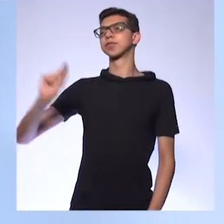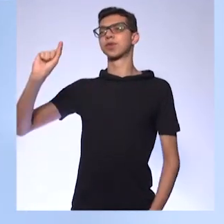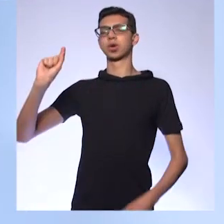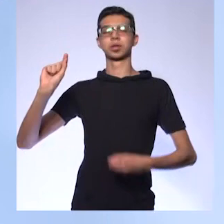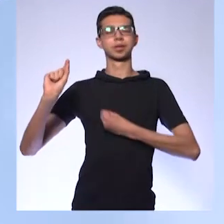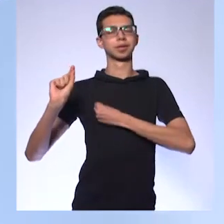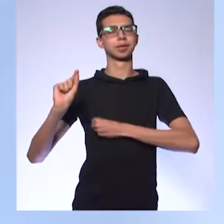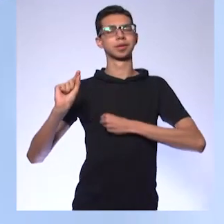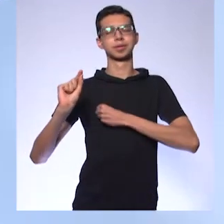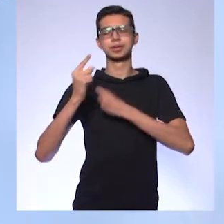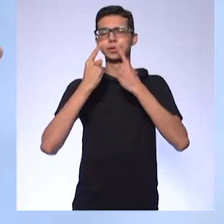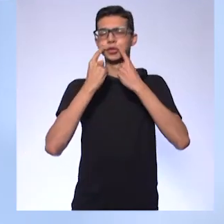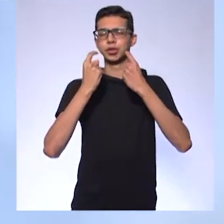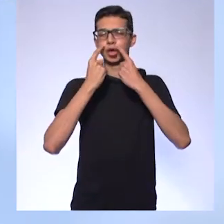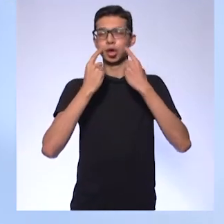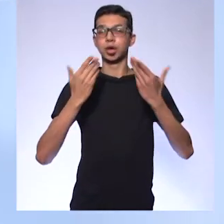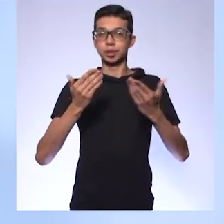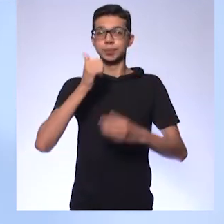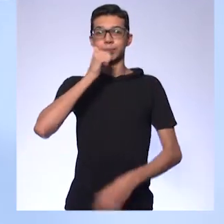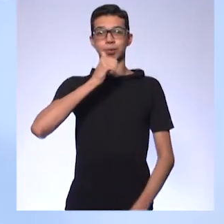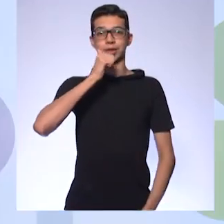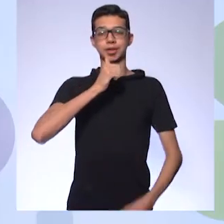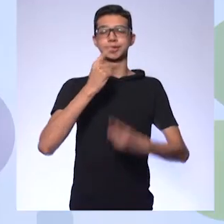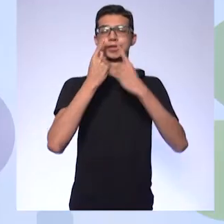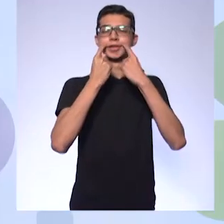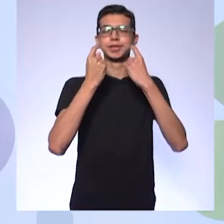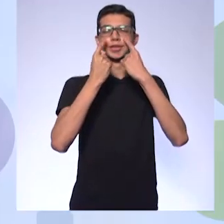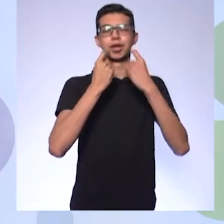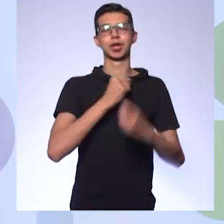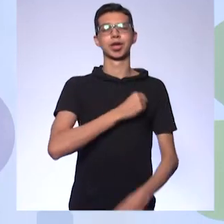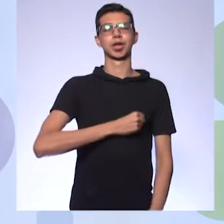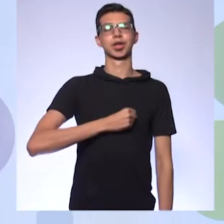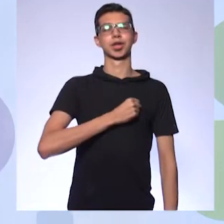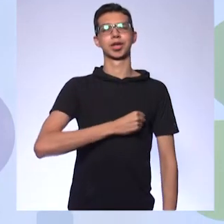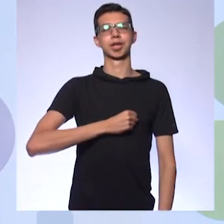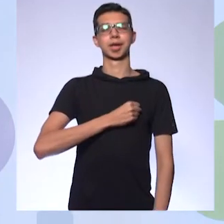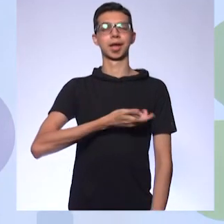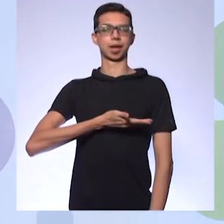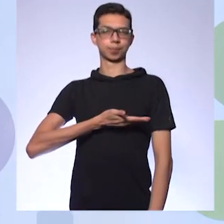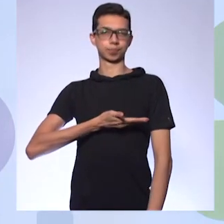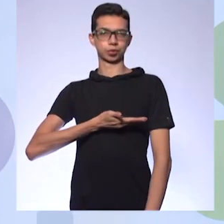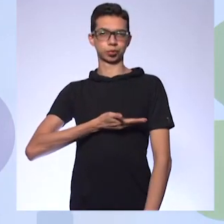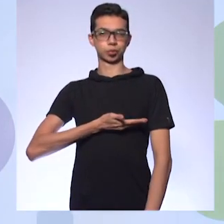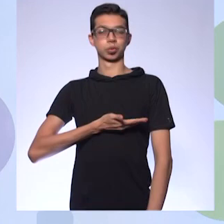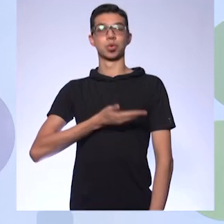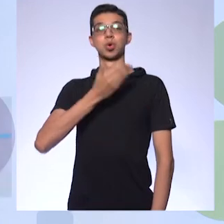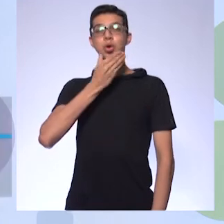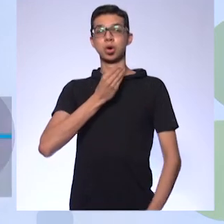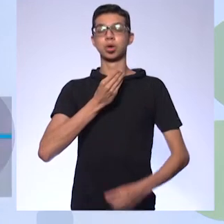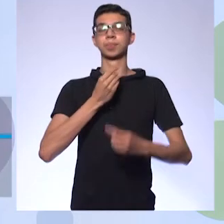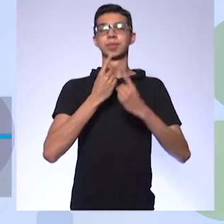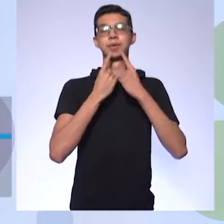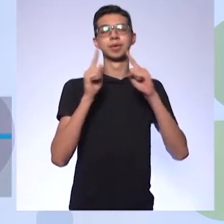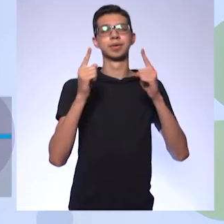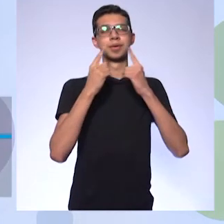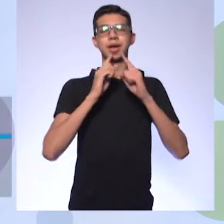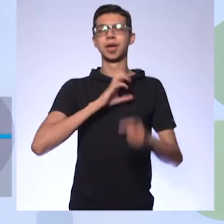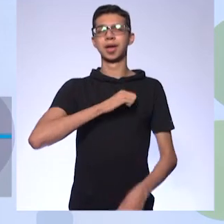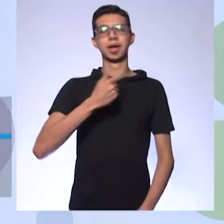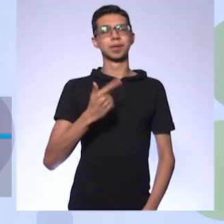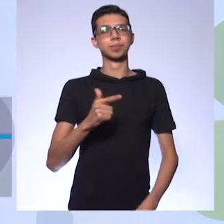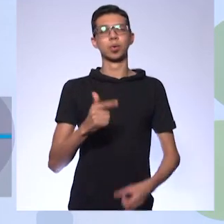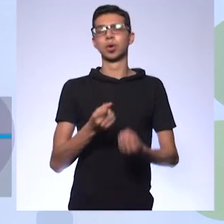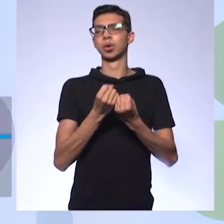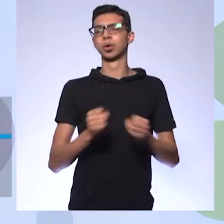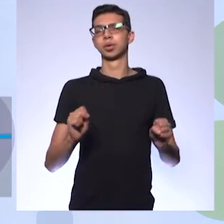saudade. Ou seja, a mulher chora de saudade, cantiga de amigo. O homem lamenta o amor que não tem, por ser um amor